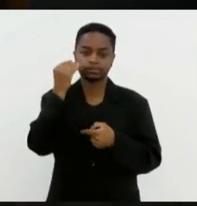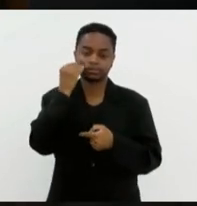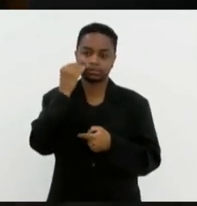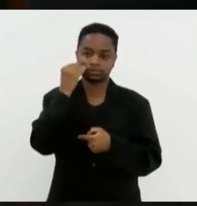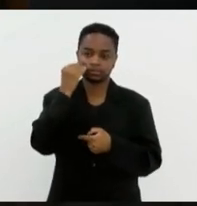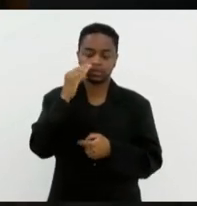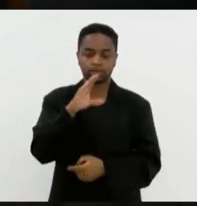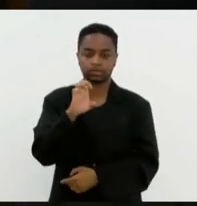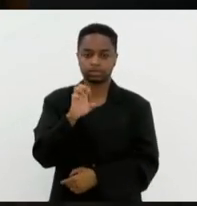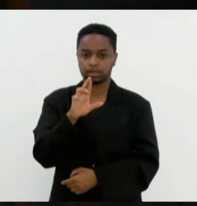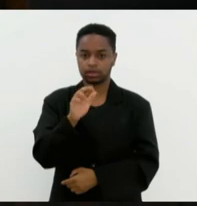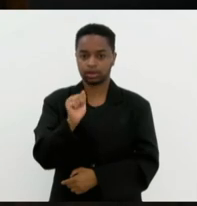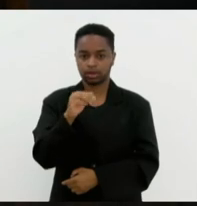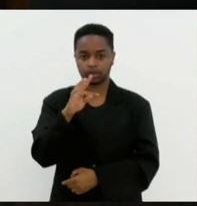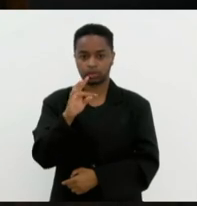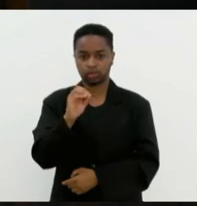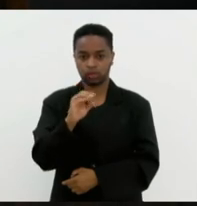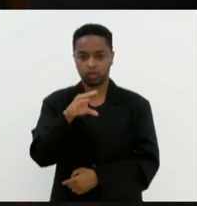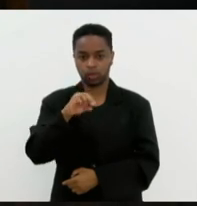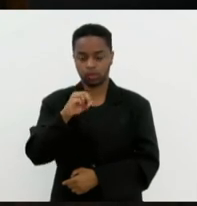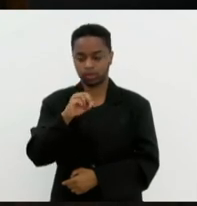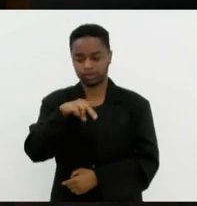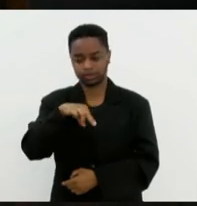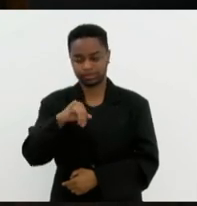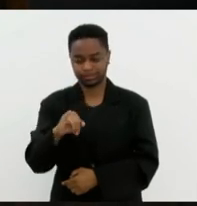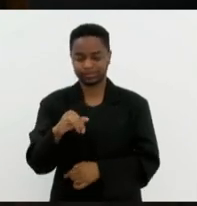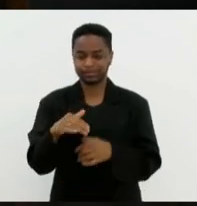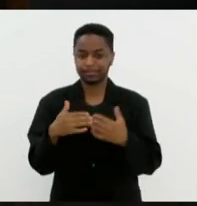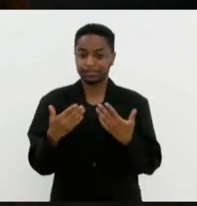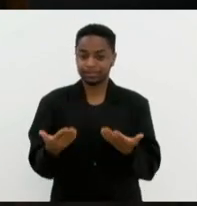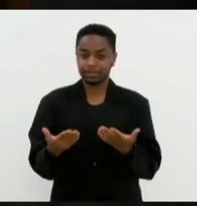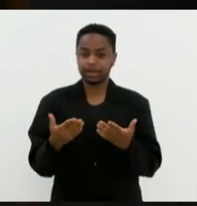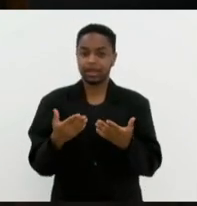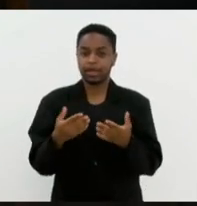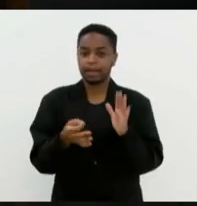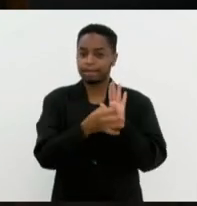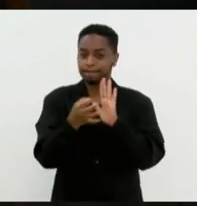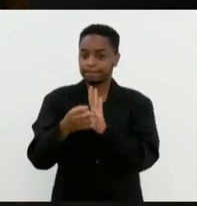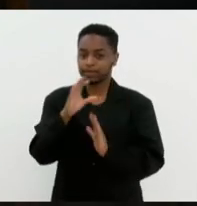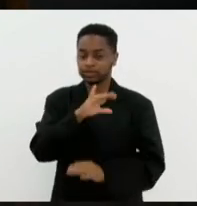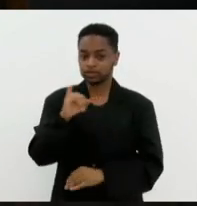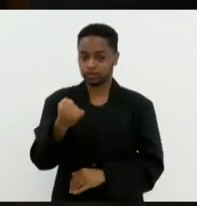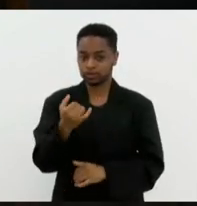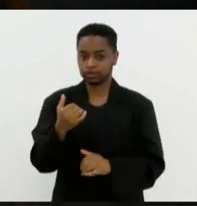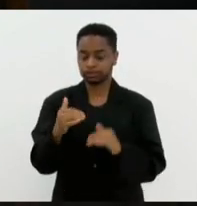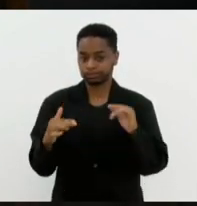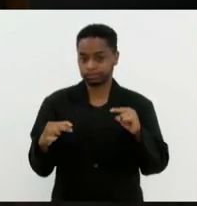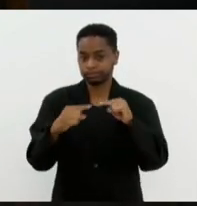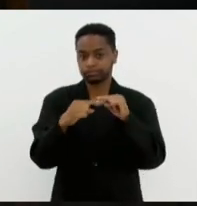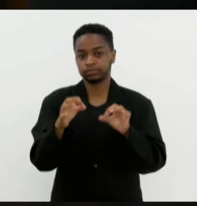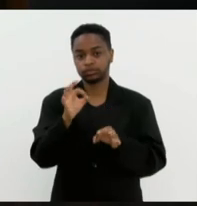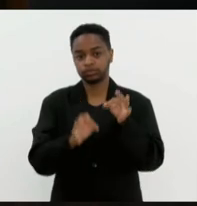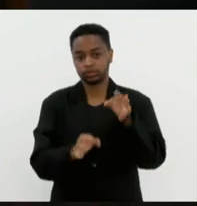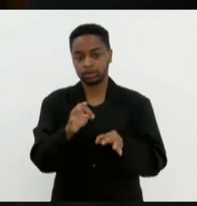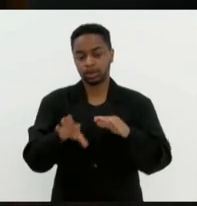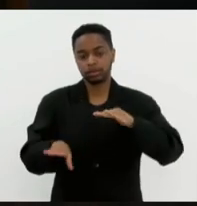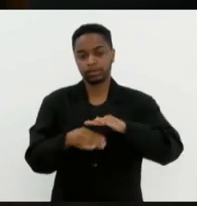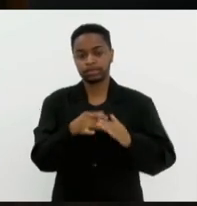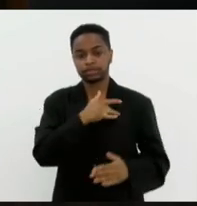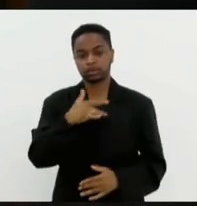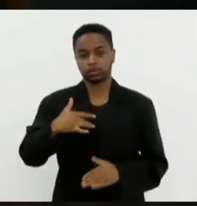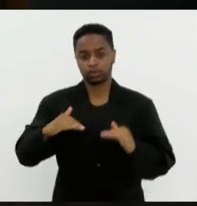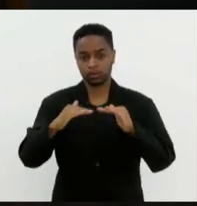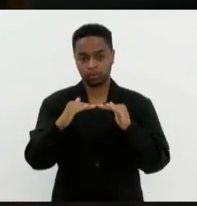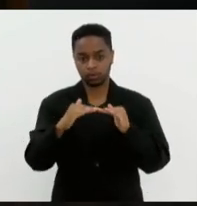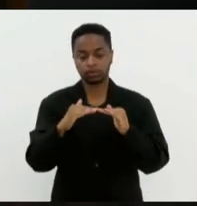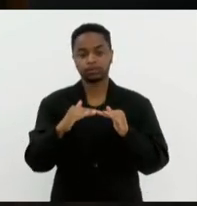Geratocone. Pareceres das comissões de Constituição e Justiça pela juridicidade, com emenda de saúde favorável, com